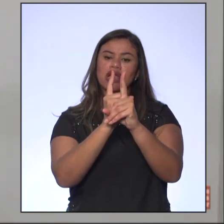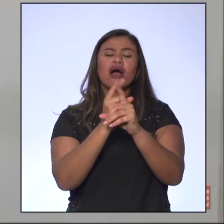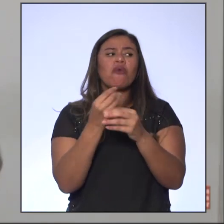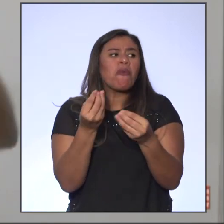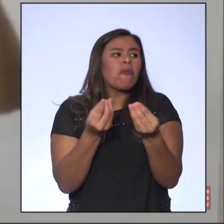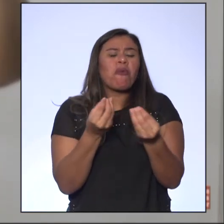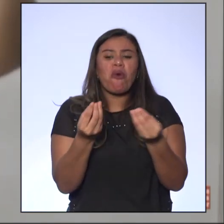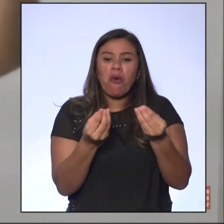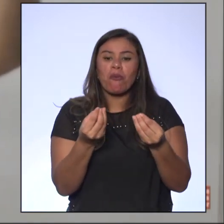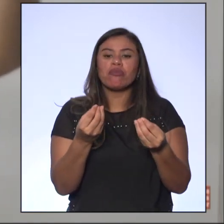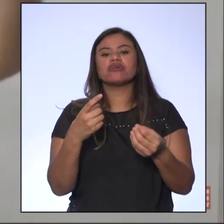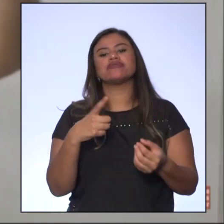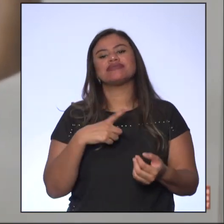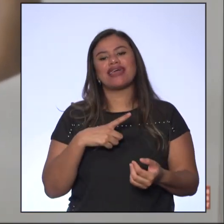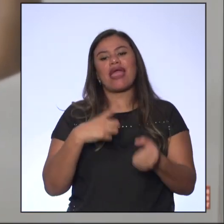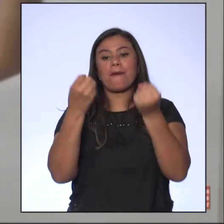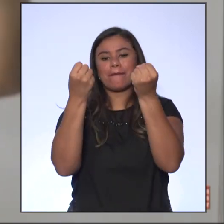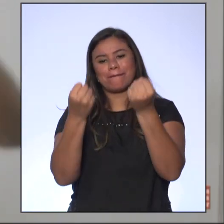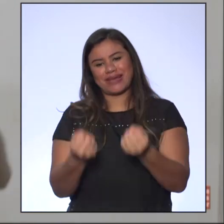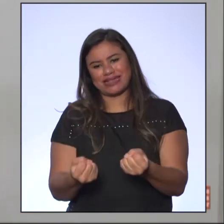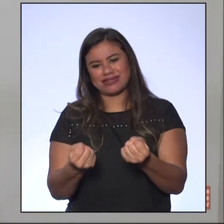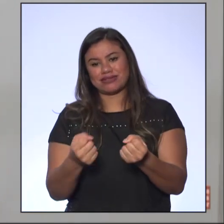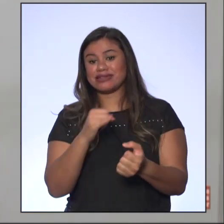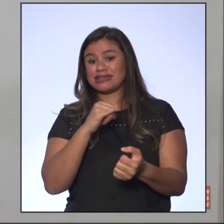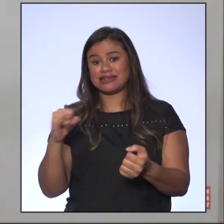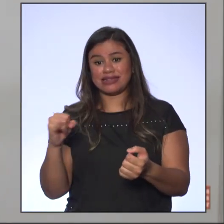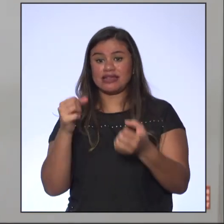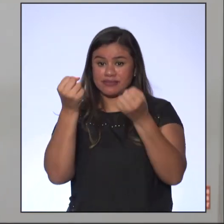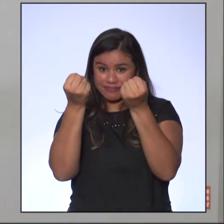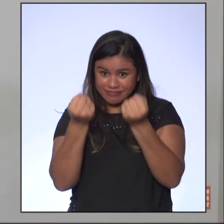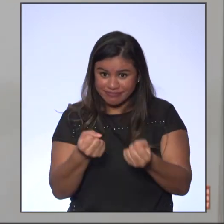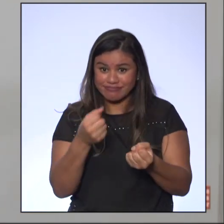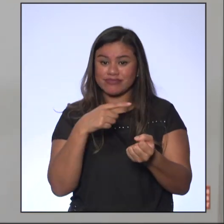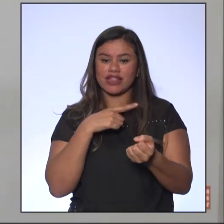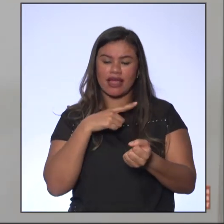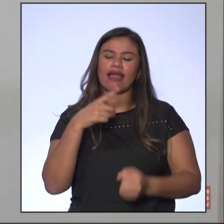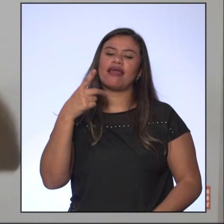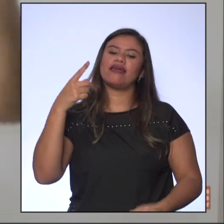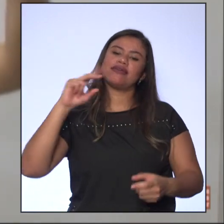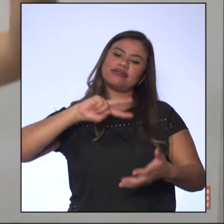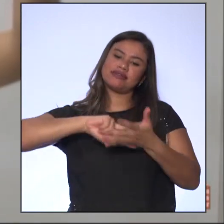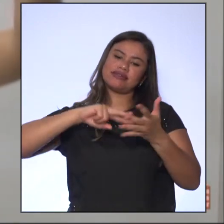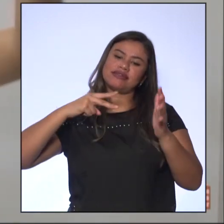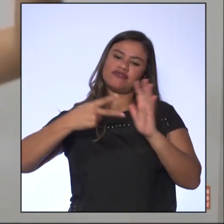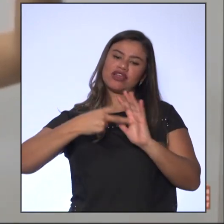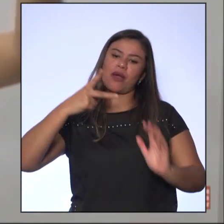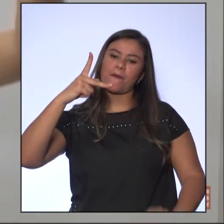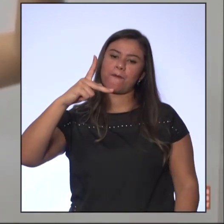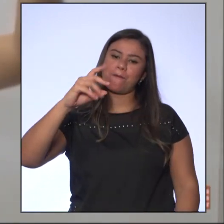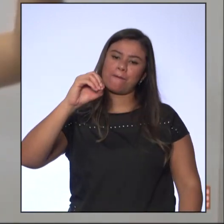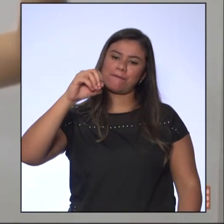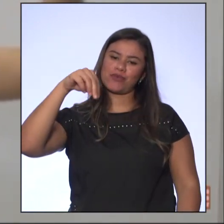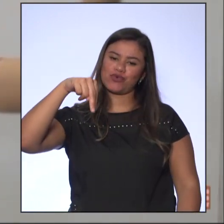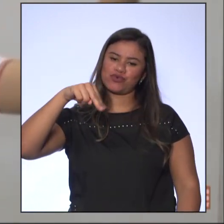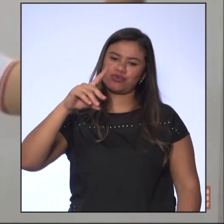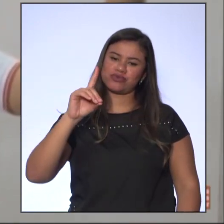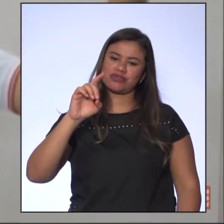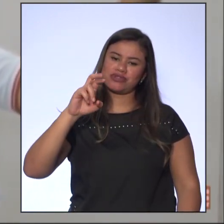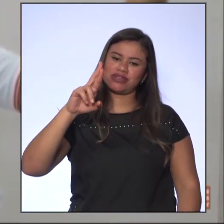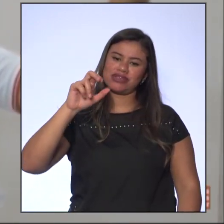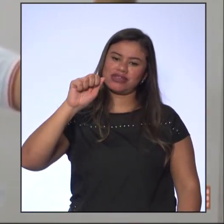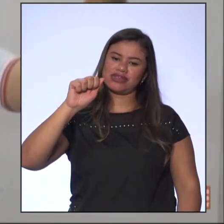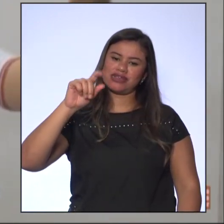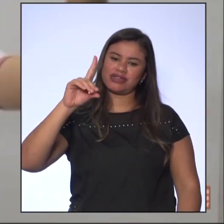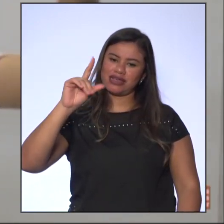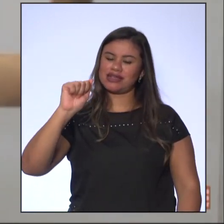primeira nota? 6. Qual é o peso da primeira nota? Peso da primeira nota, número 1. Coloca aí